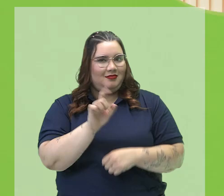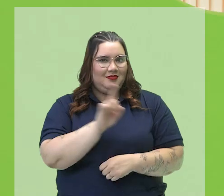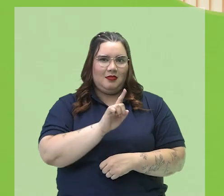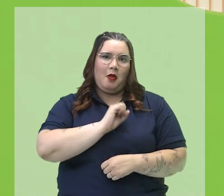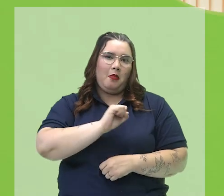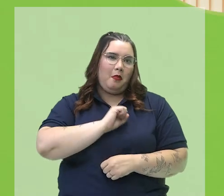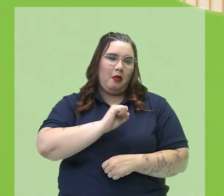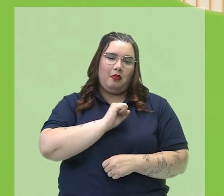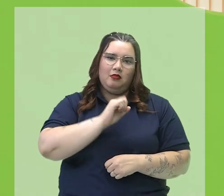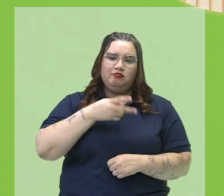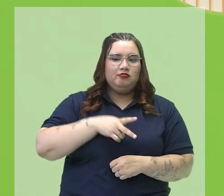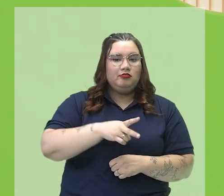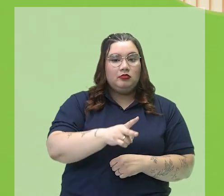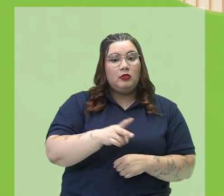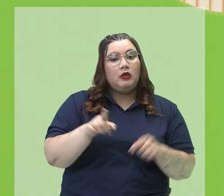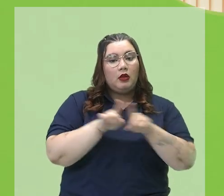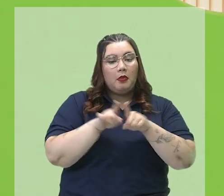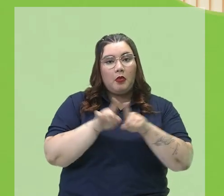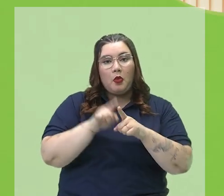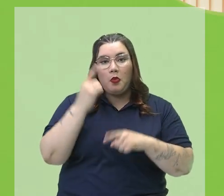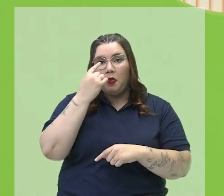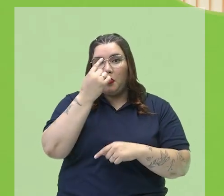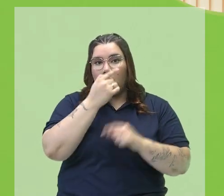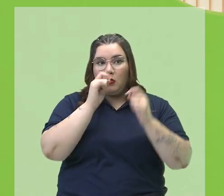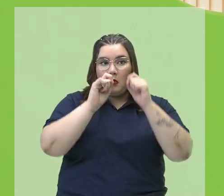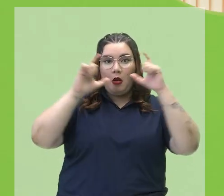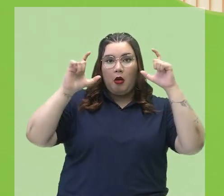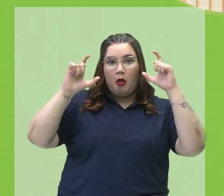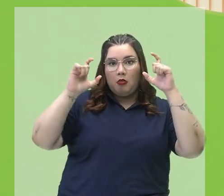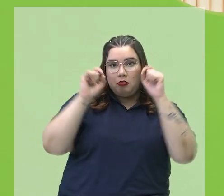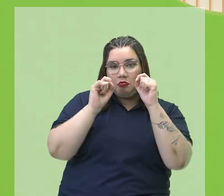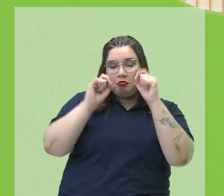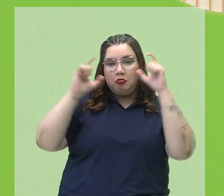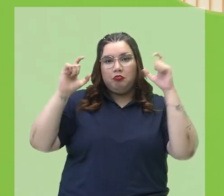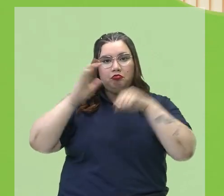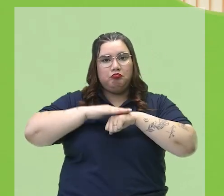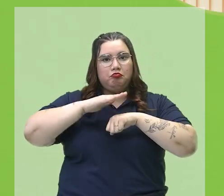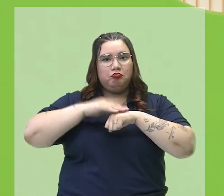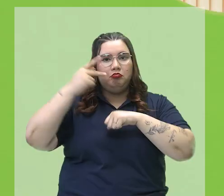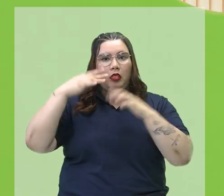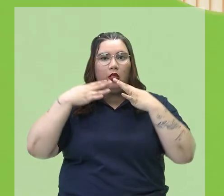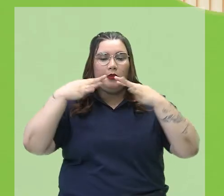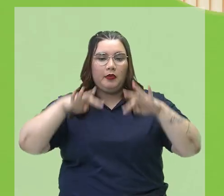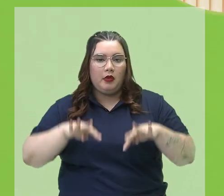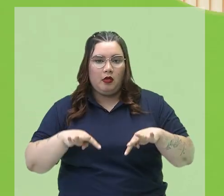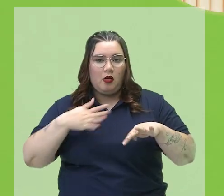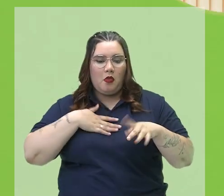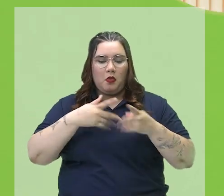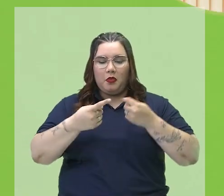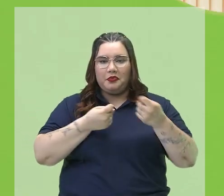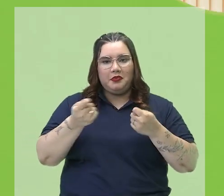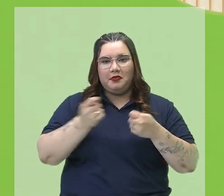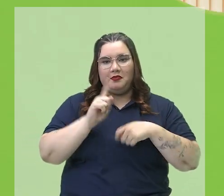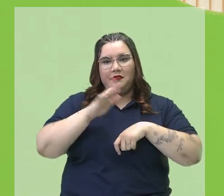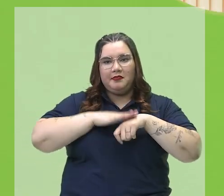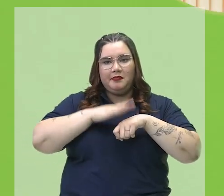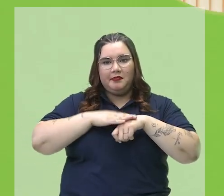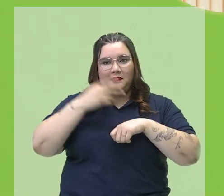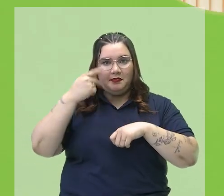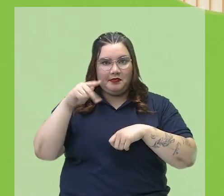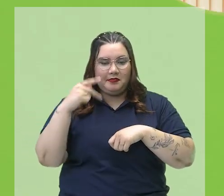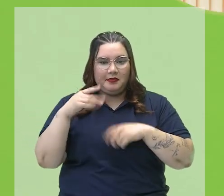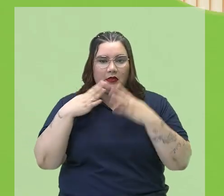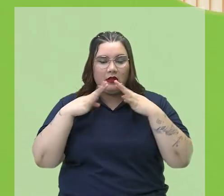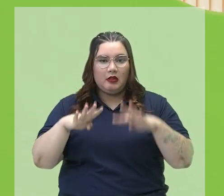Assim acontece também com a dilatação da pupila, é automático e eu não tenho esse controle, a pupila dilata dependendo